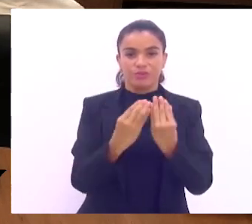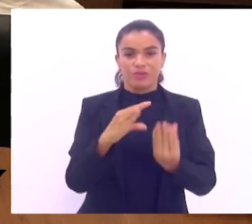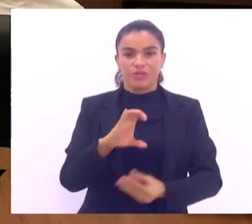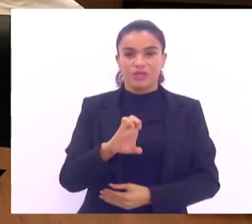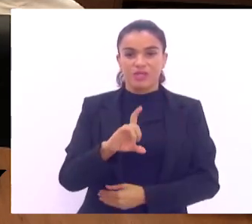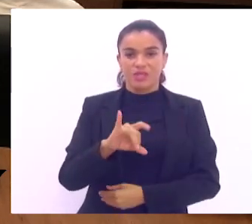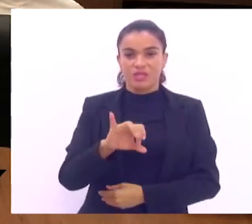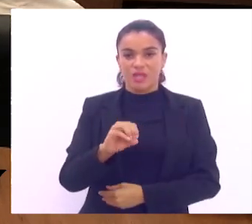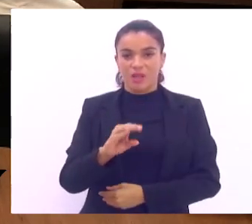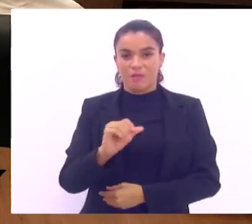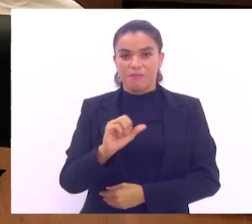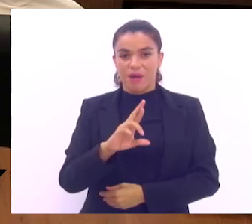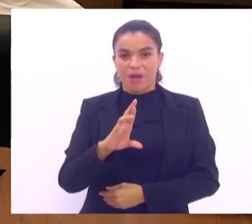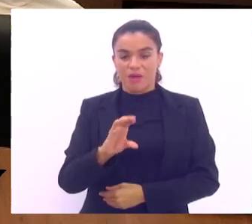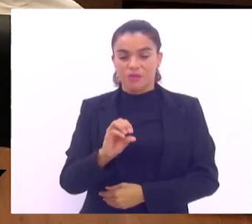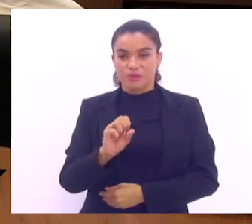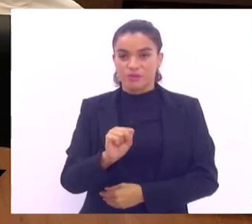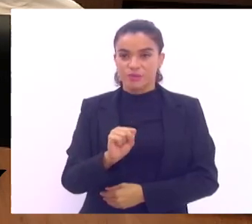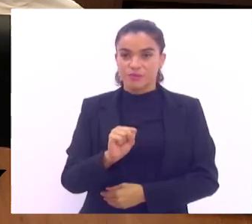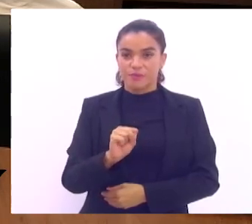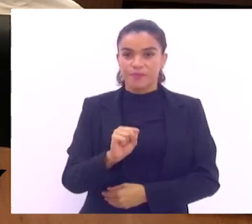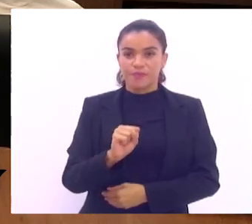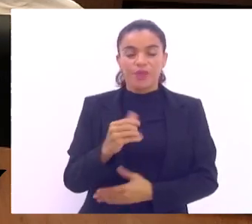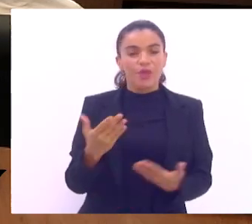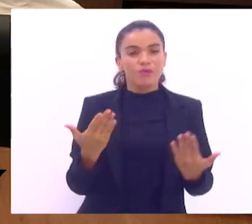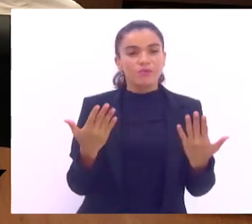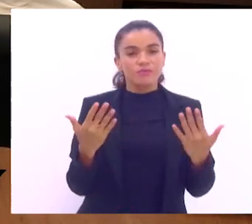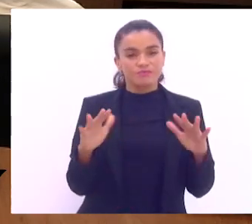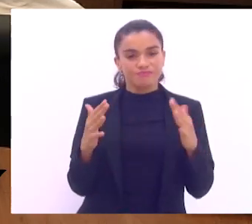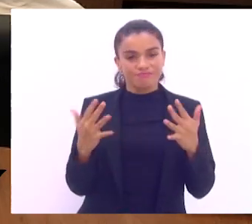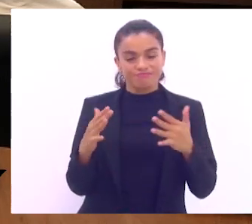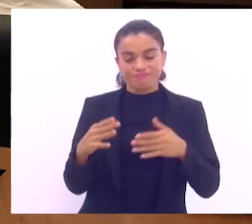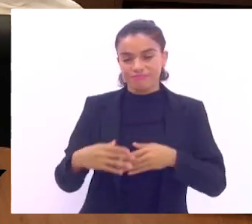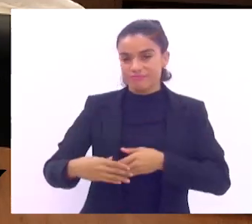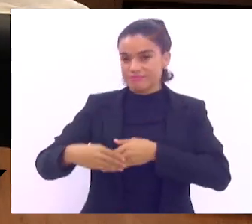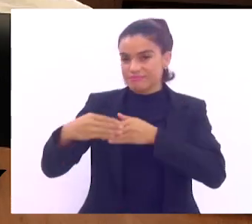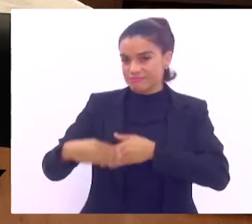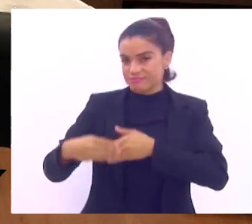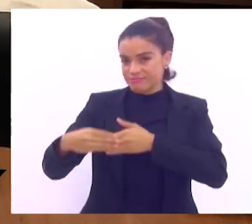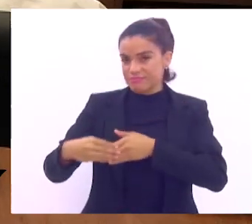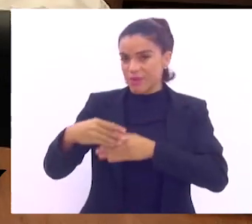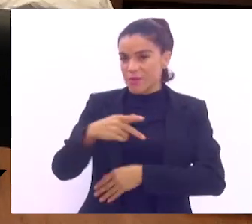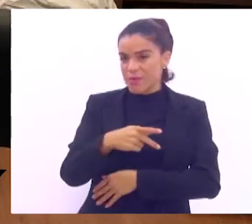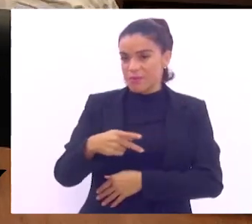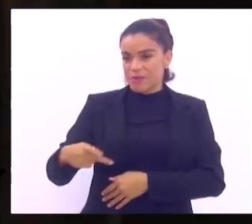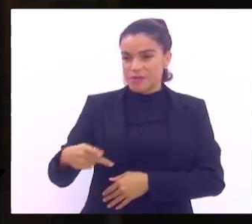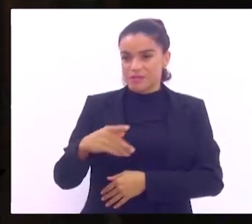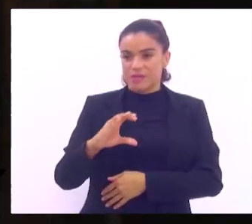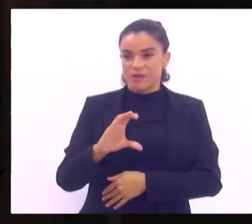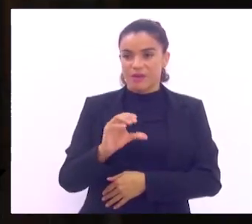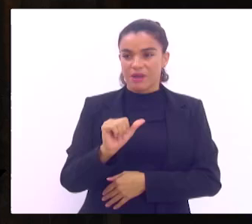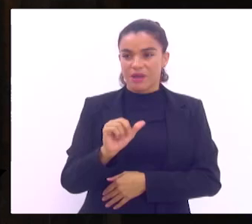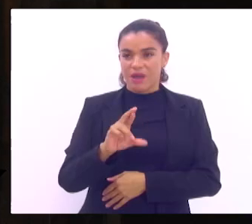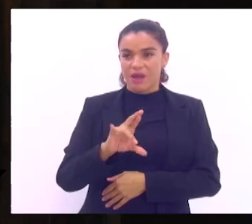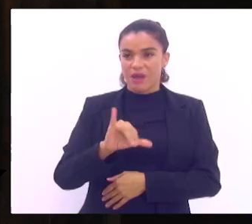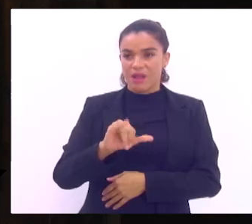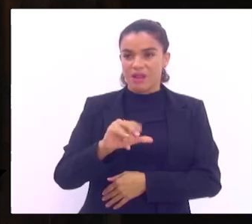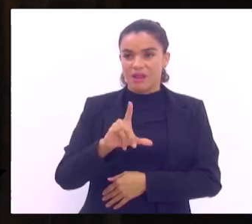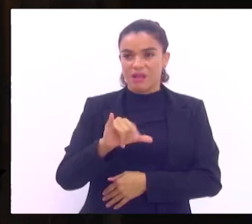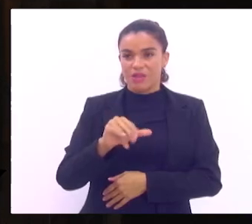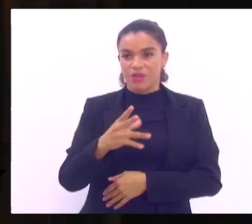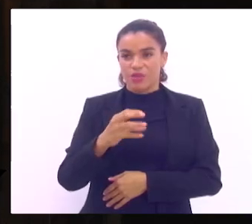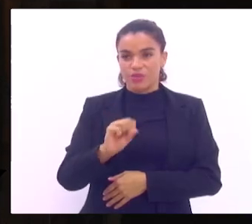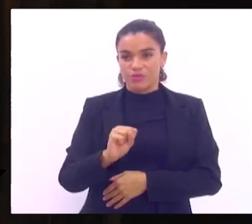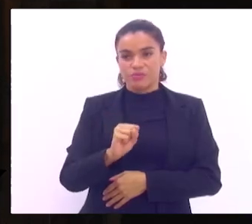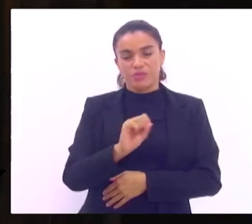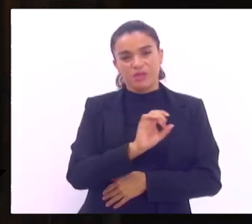Bom dia a todos. Eu saúdo a mesa na pessoa do senhor presidente Carlinhos BNH e os demais,